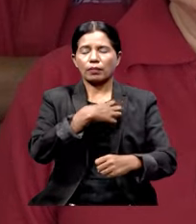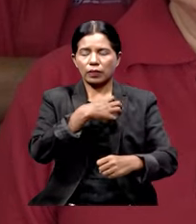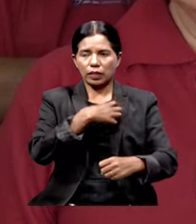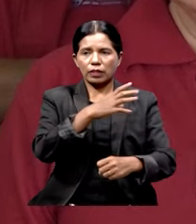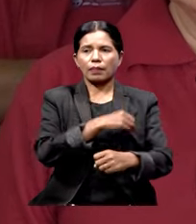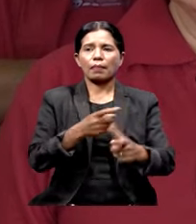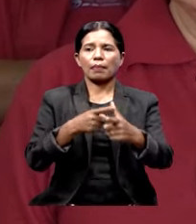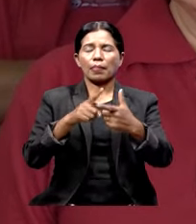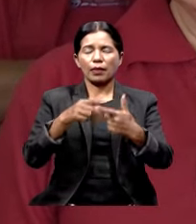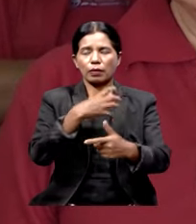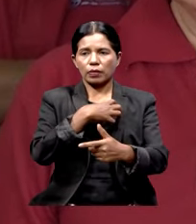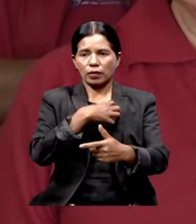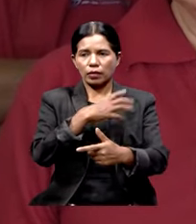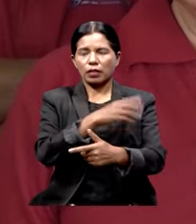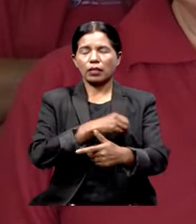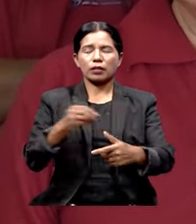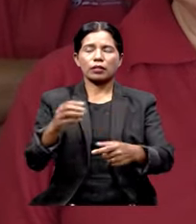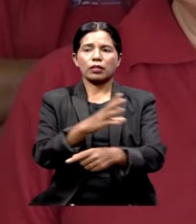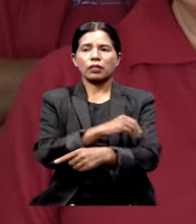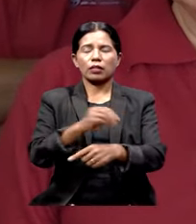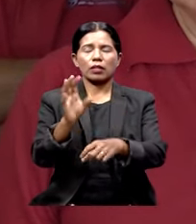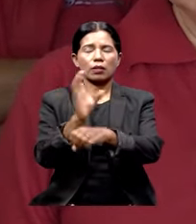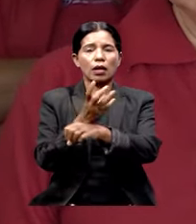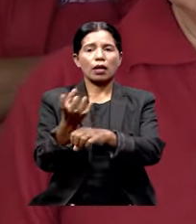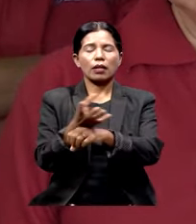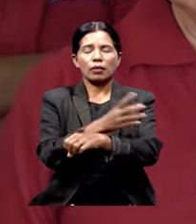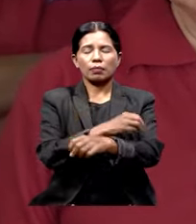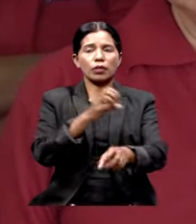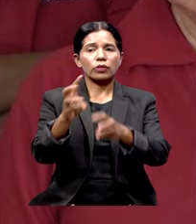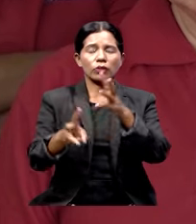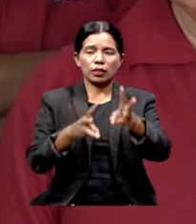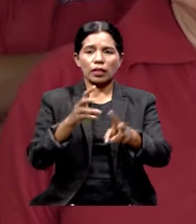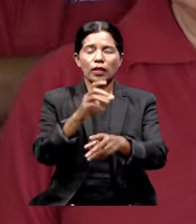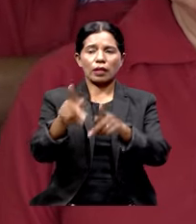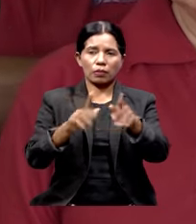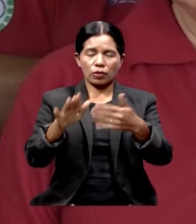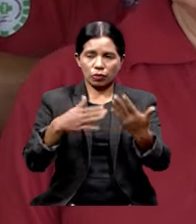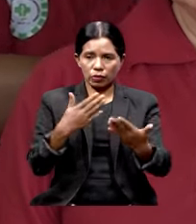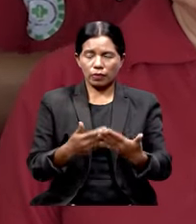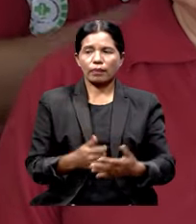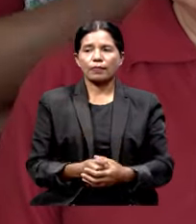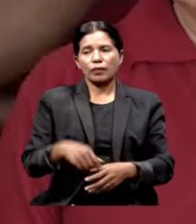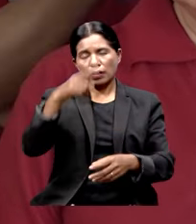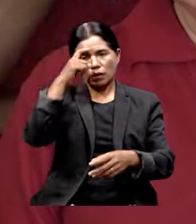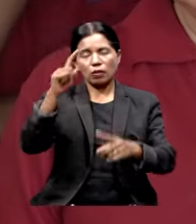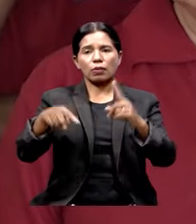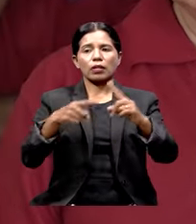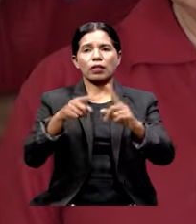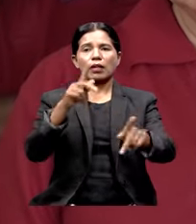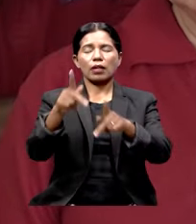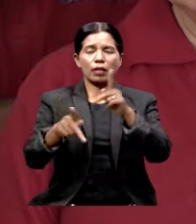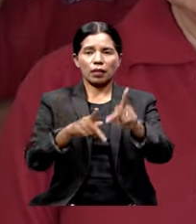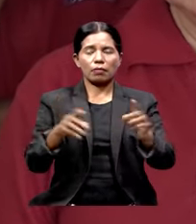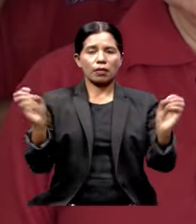você PNTL, ambulância, sociedade civil, povo tomac, né? Também, quando ir a emergency ou pandemia, se